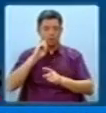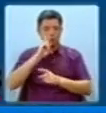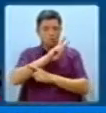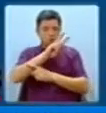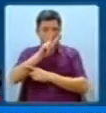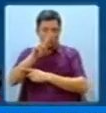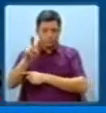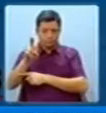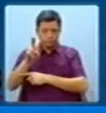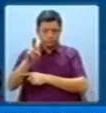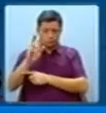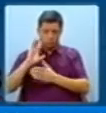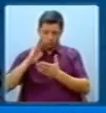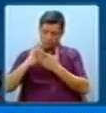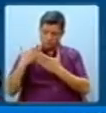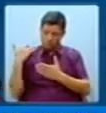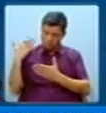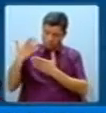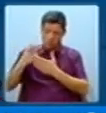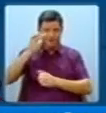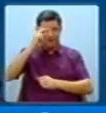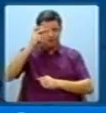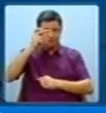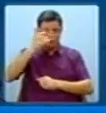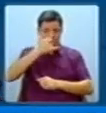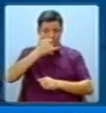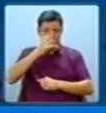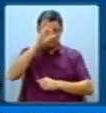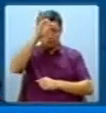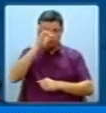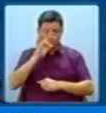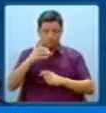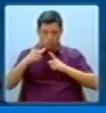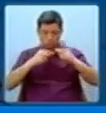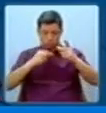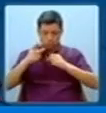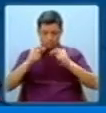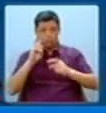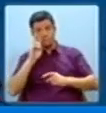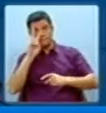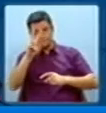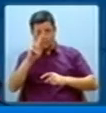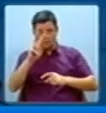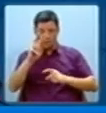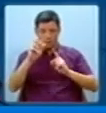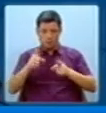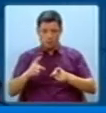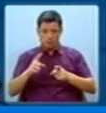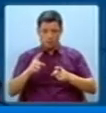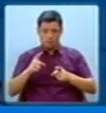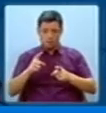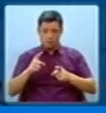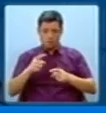nestes últimos anos é que cerca de 25% das estrelas que nós olhamos, que os astrónomos olham quando olham para estes